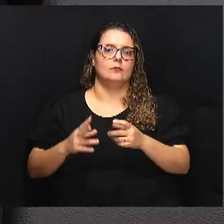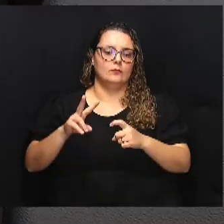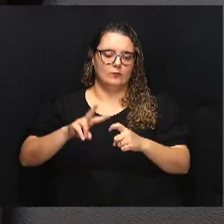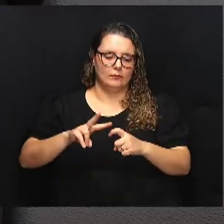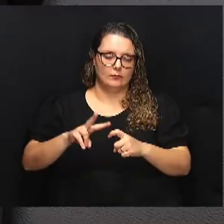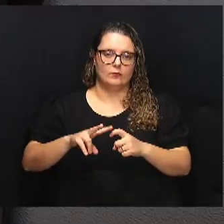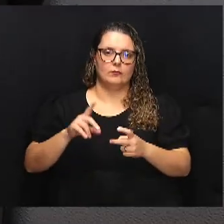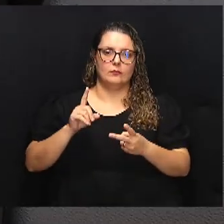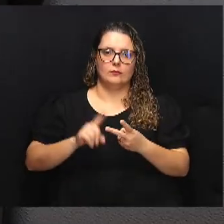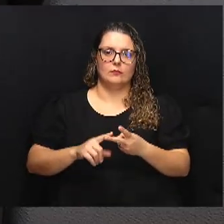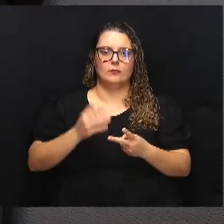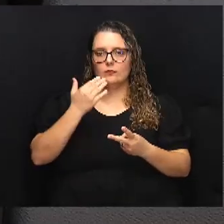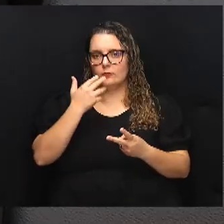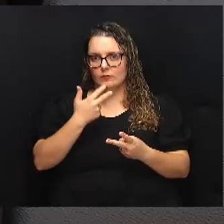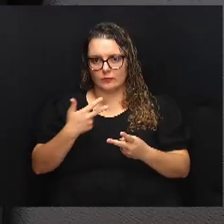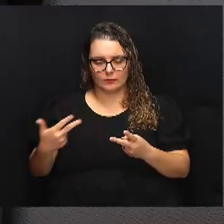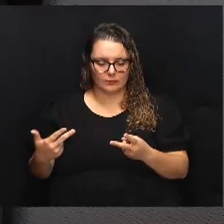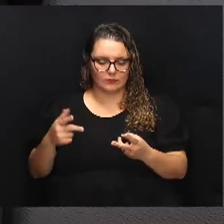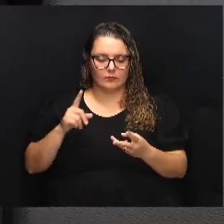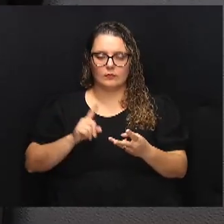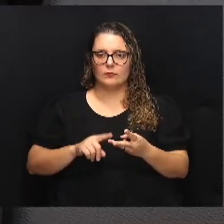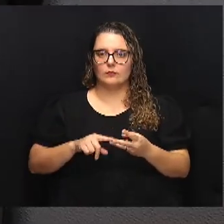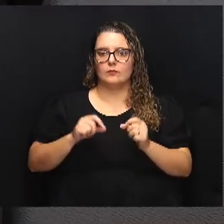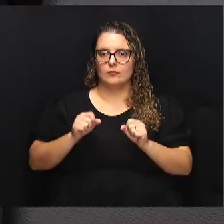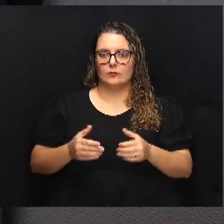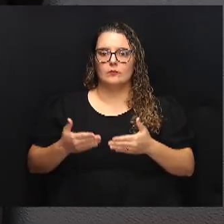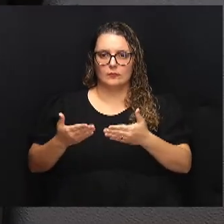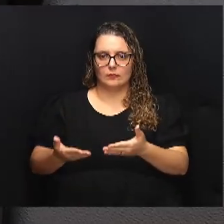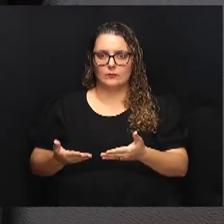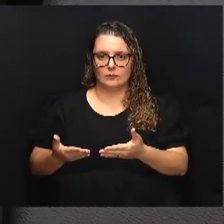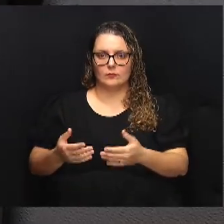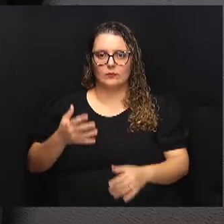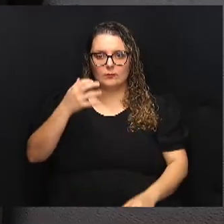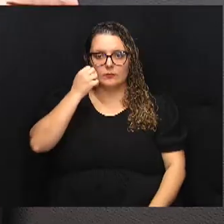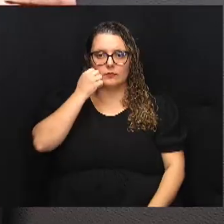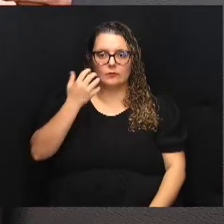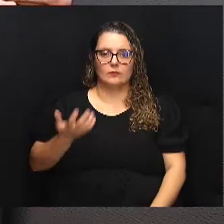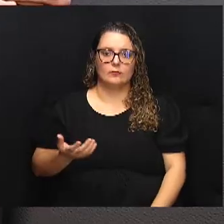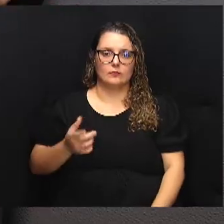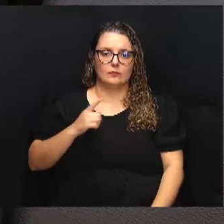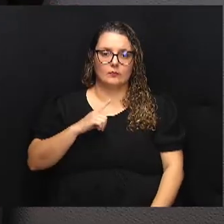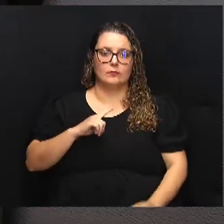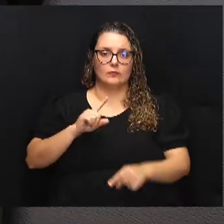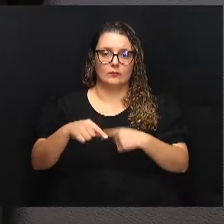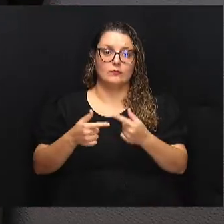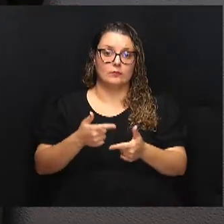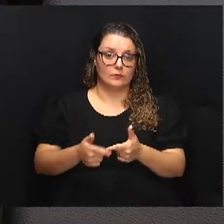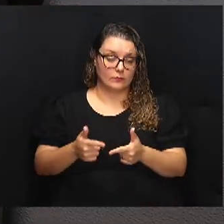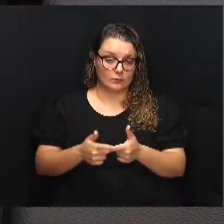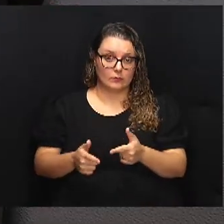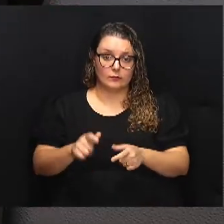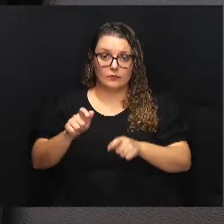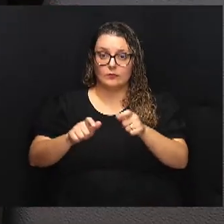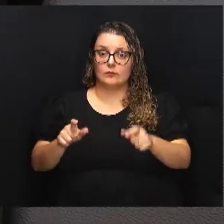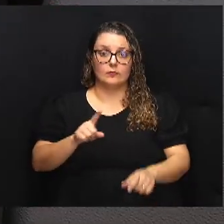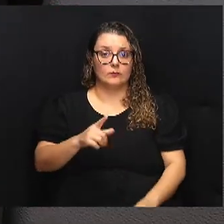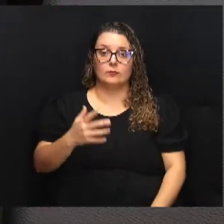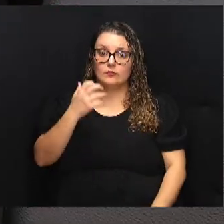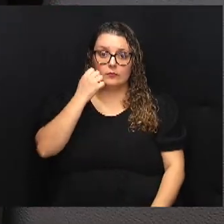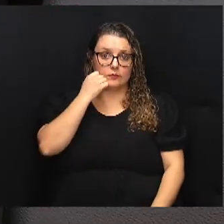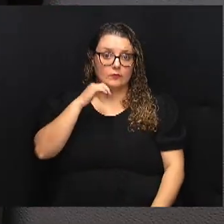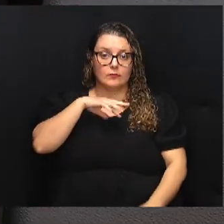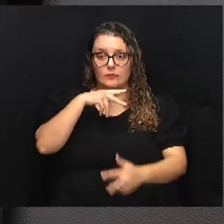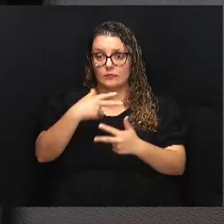veterinário, ração, para que eles possam ser colocados para adoção. E aí nós temos um outro problema. As pessoas não adotam animais